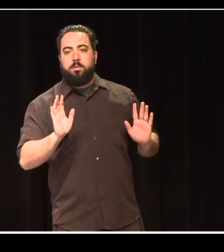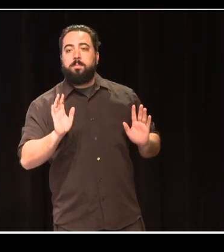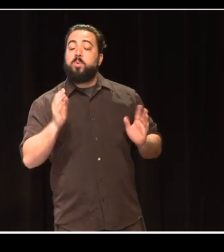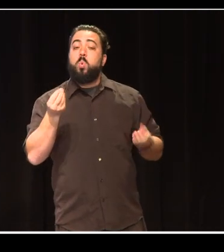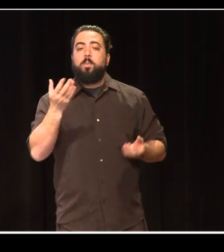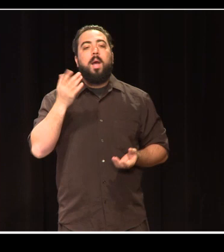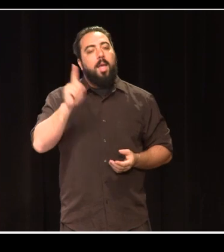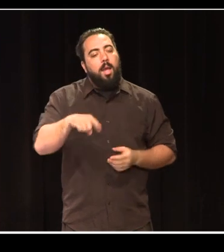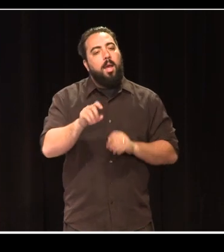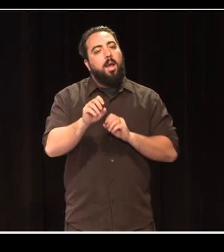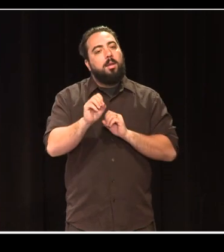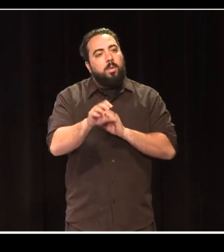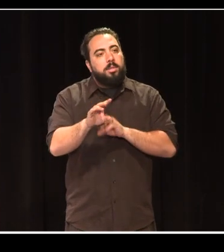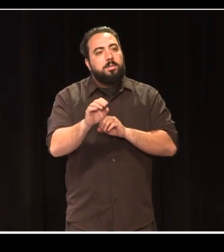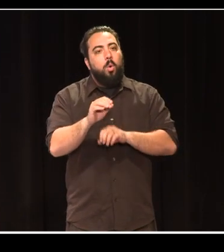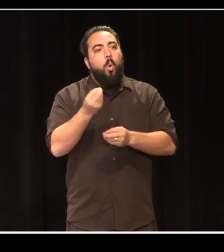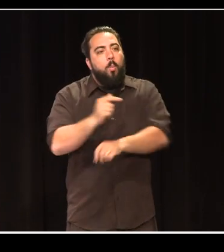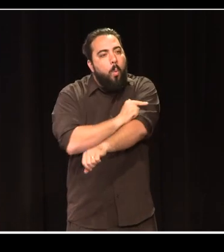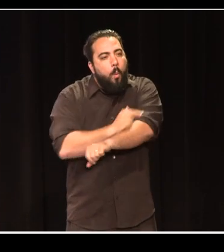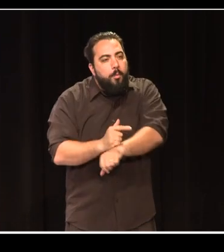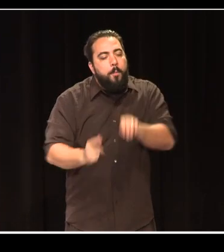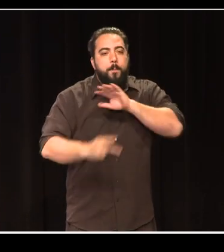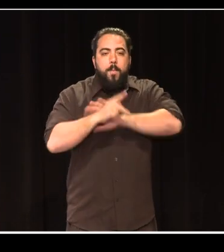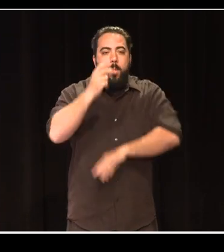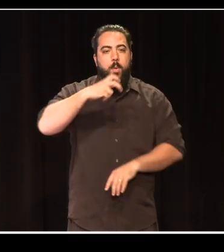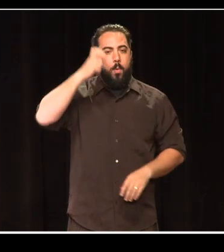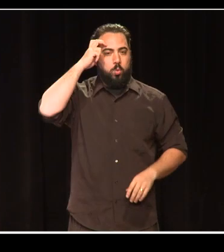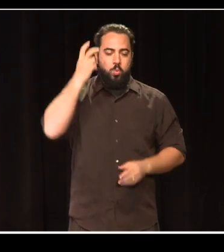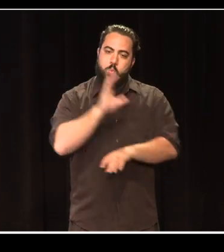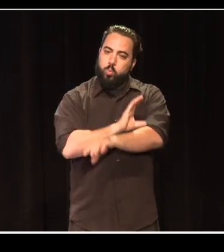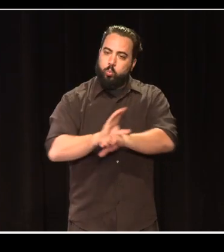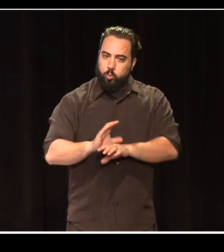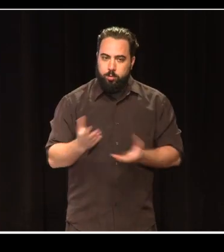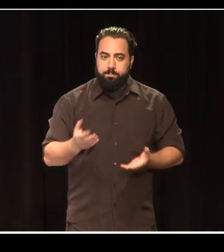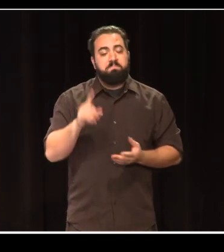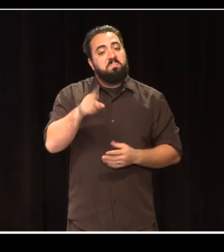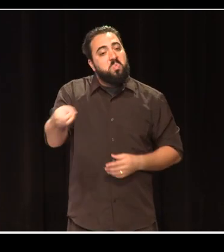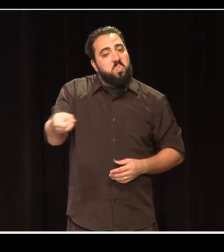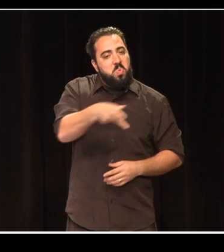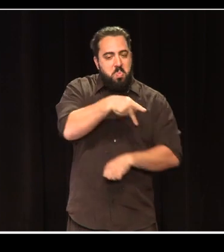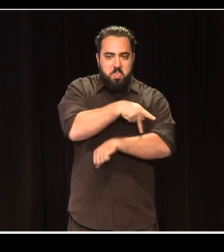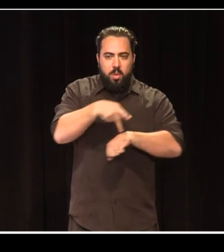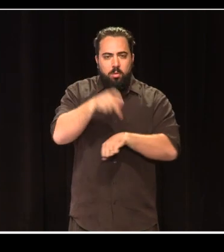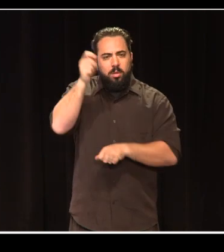na cybercultura. O que a gente colocou aqui para chama atenção? Né? Uma nova pedagogia com